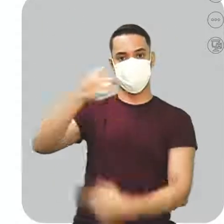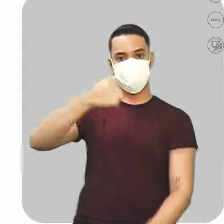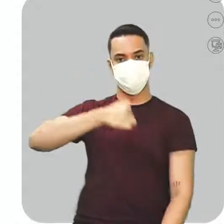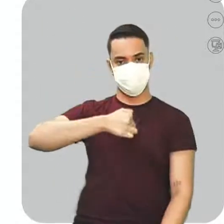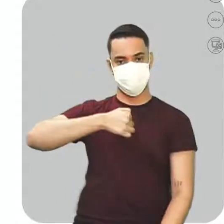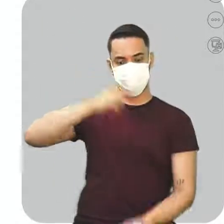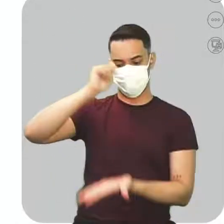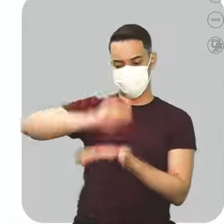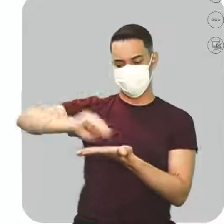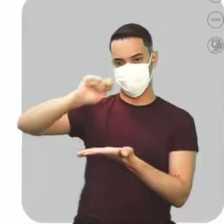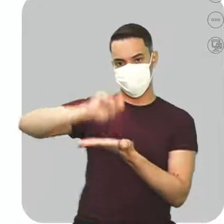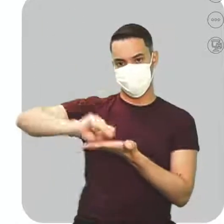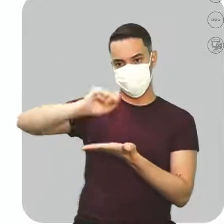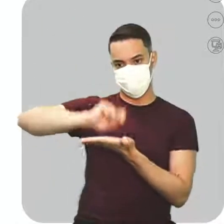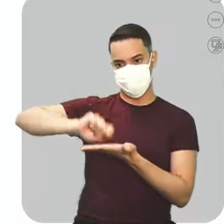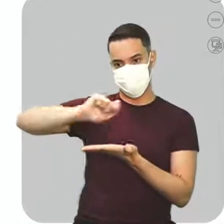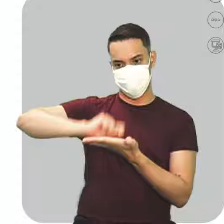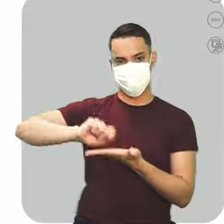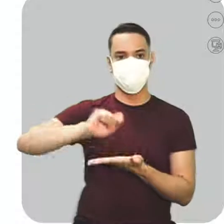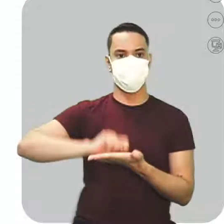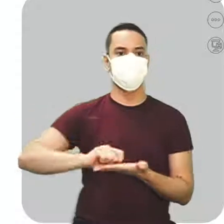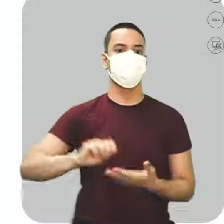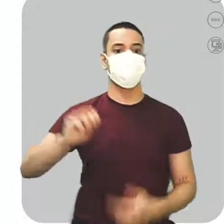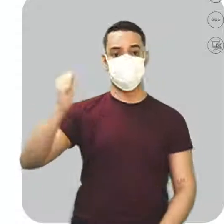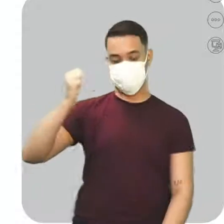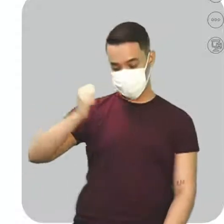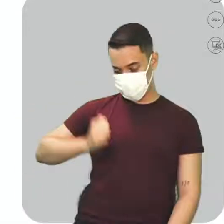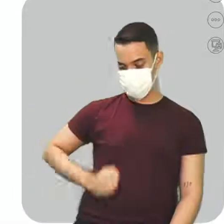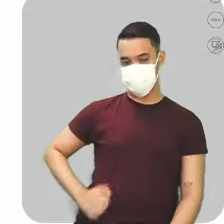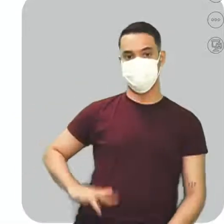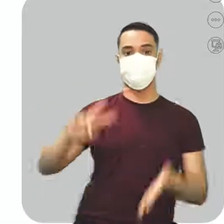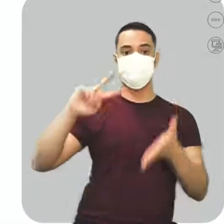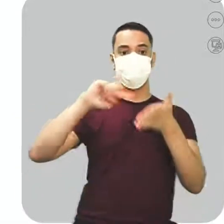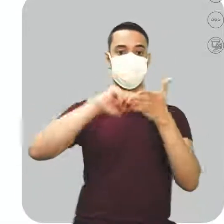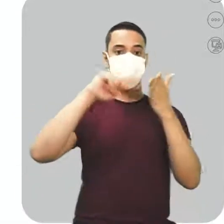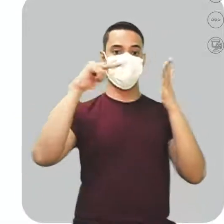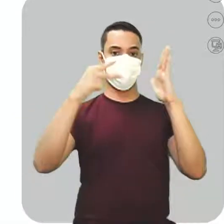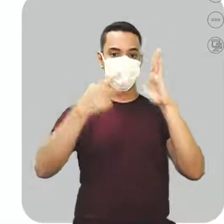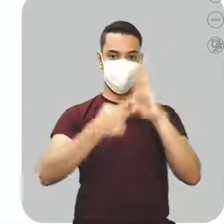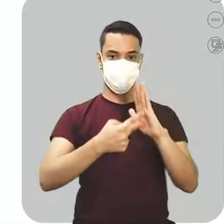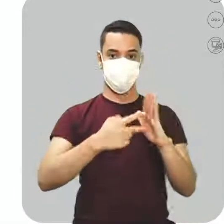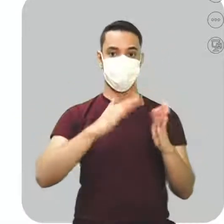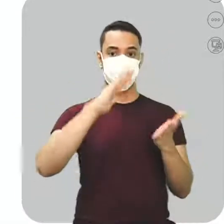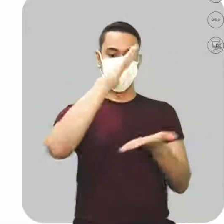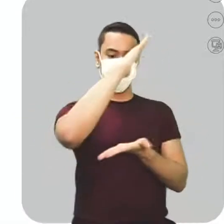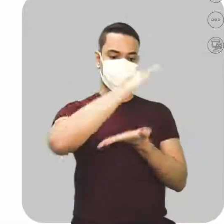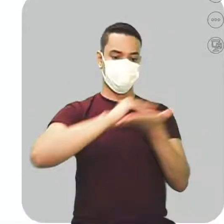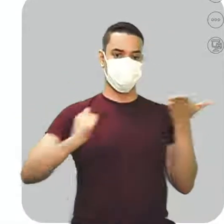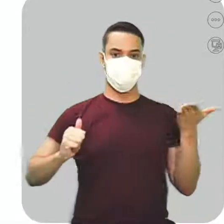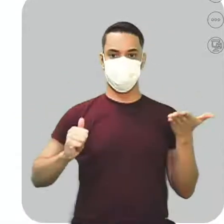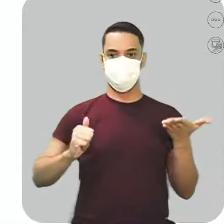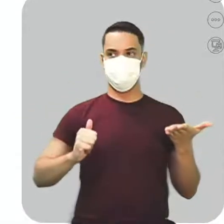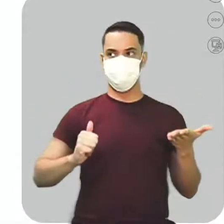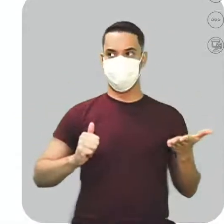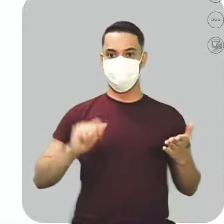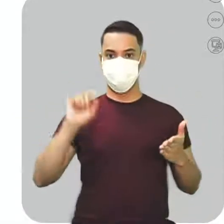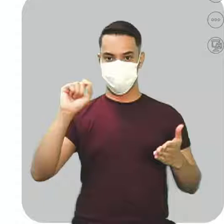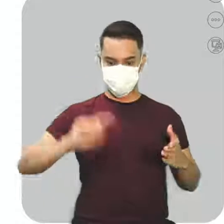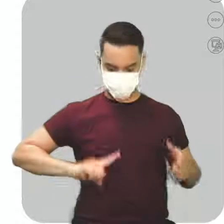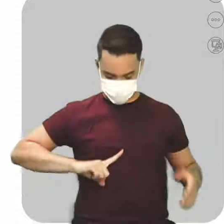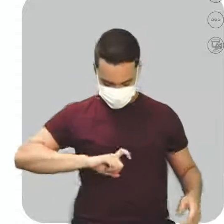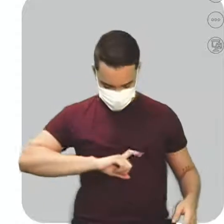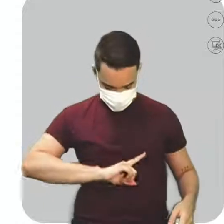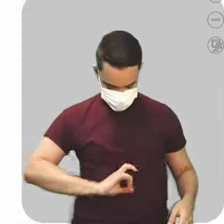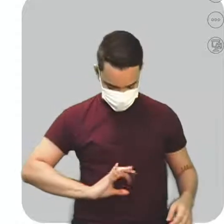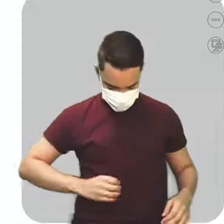defendida, tá bom? O aborto representa a retirada de um feto em fase